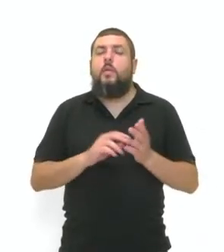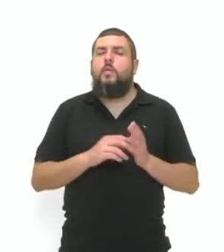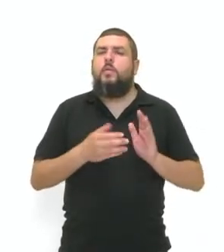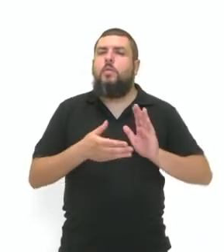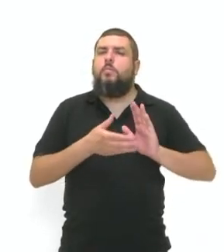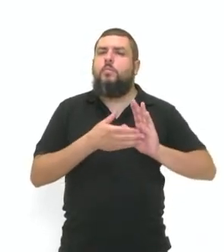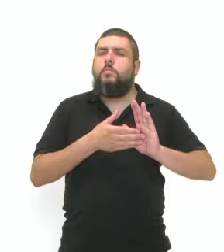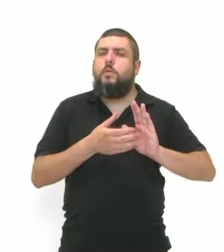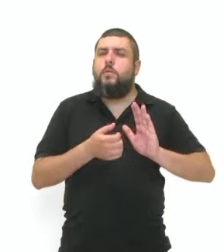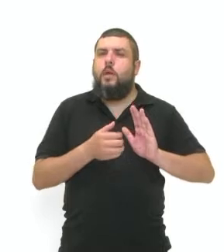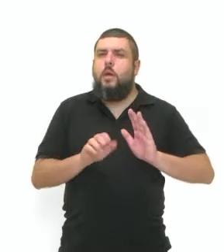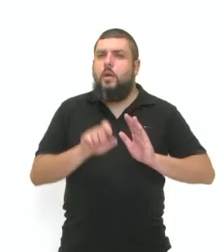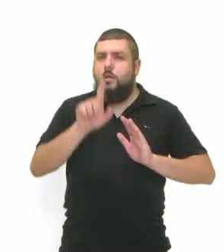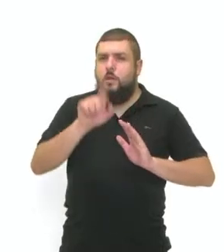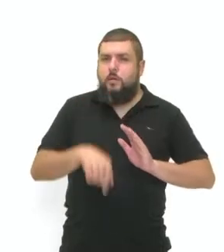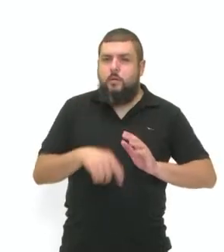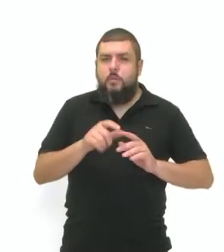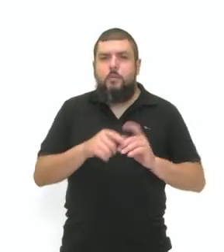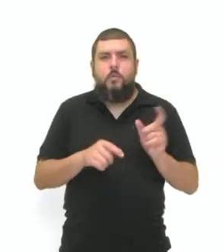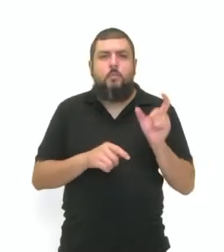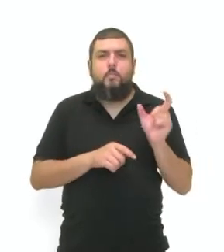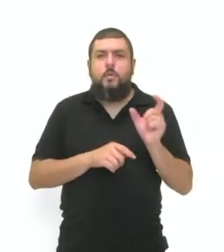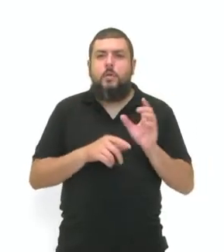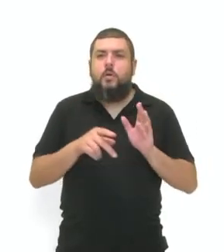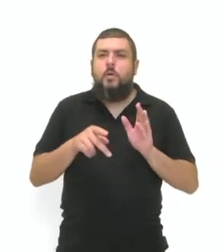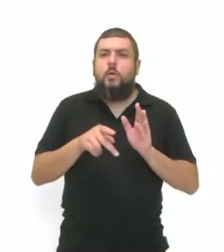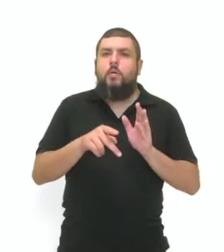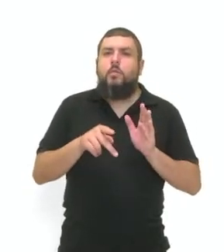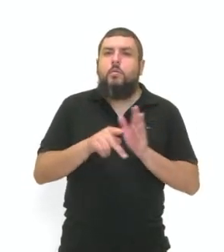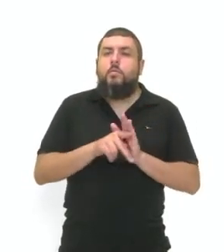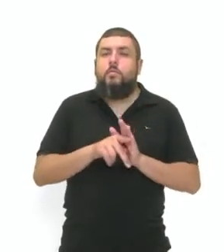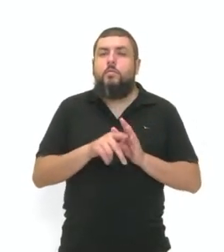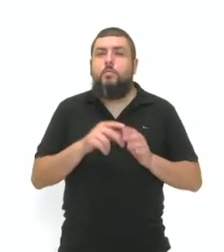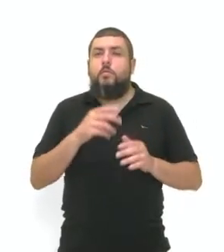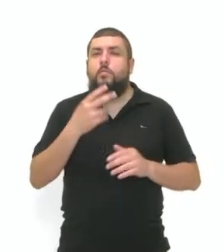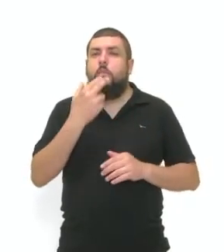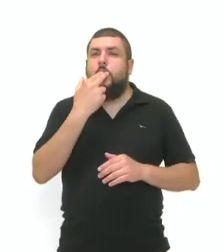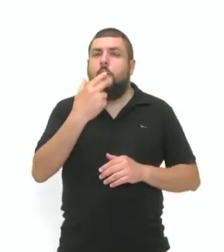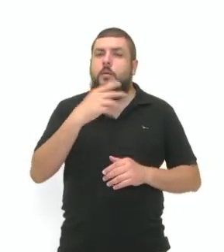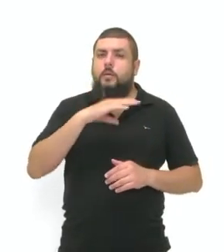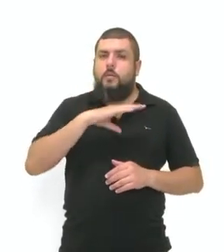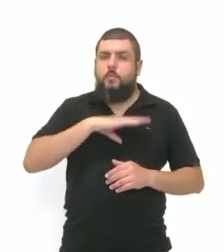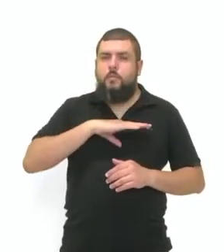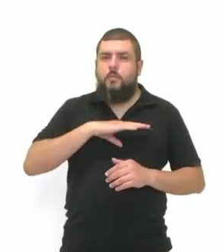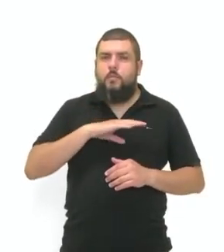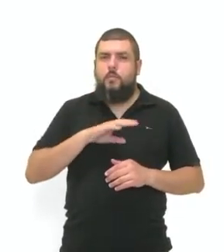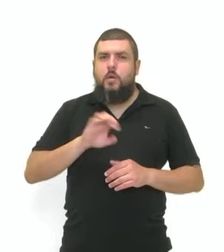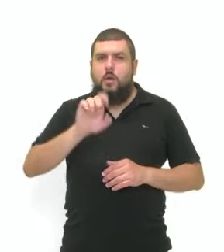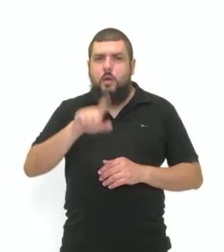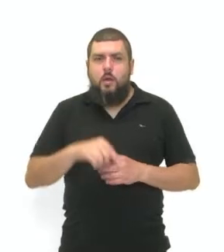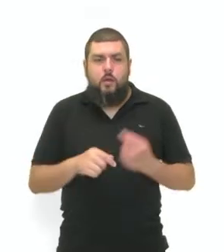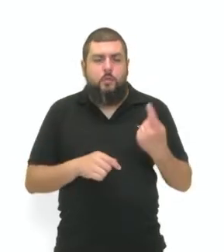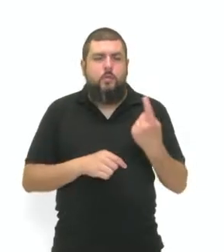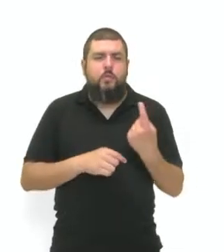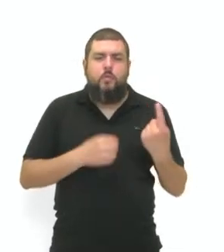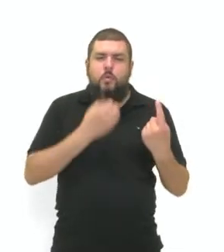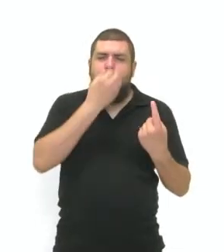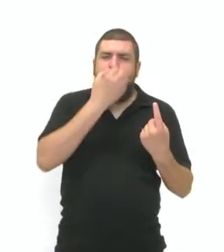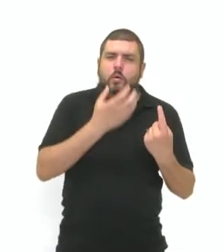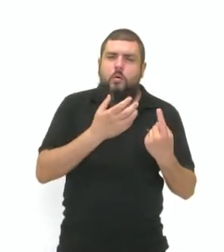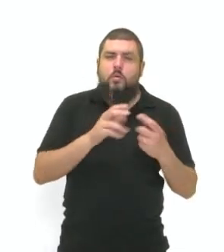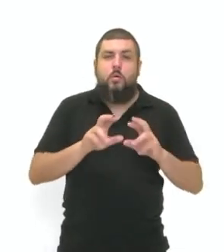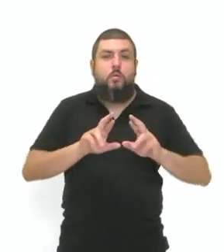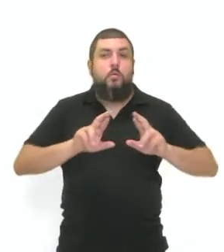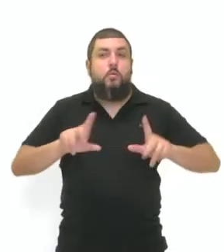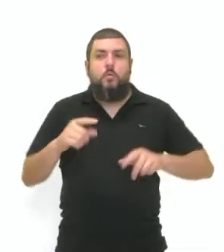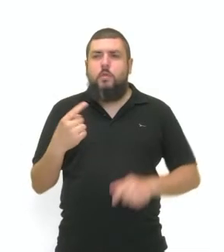como palavra de nosso idioma, para expressar a ideia de uma solidão boa, diferente daquela solidão ruim que nos